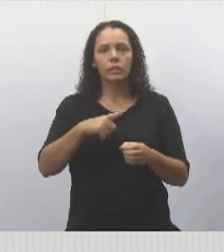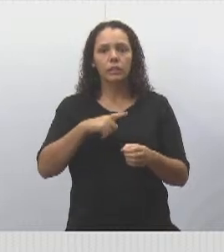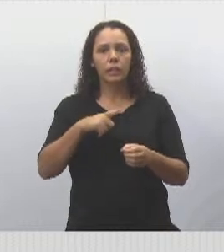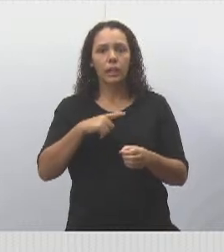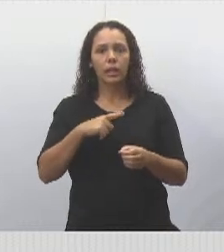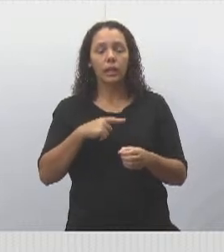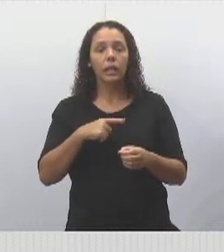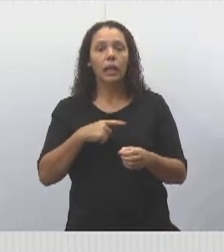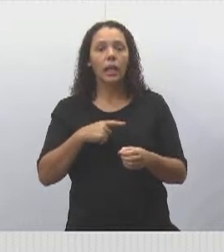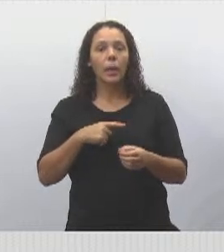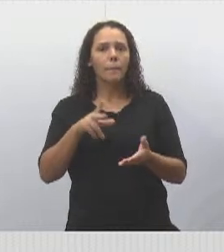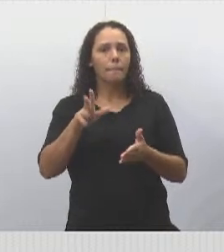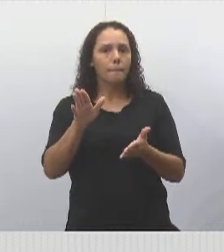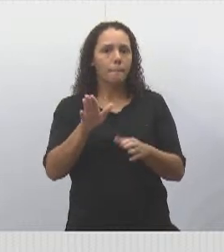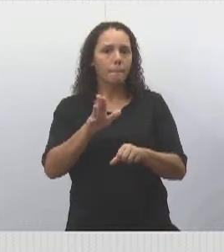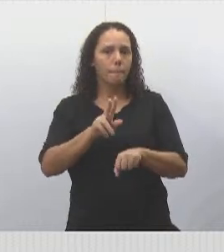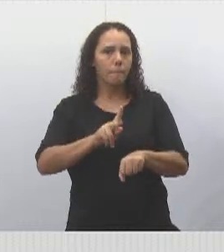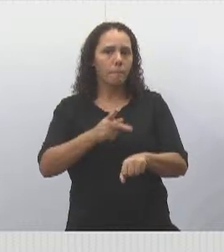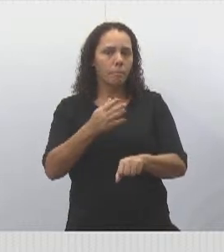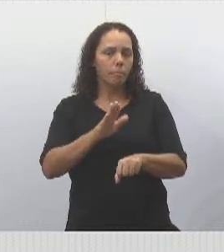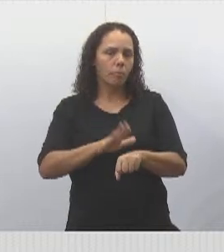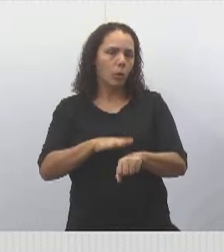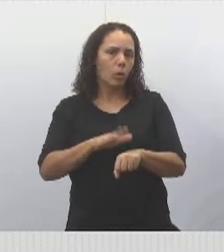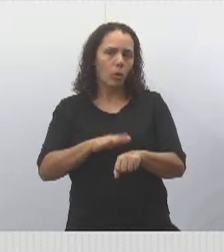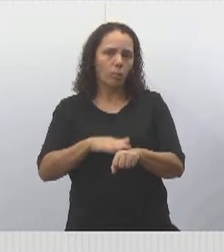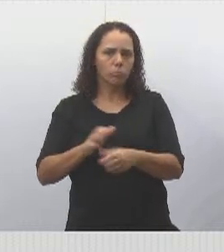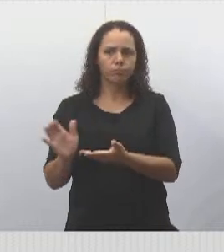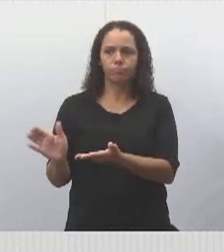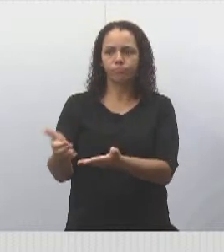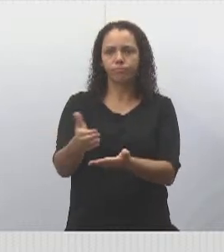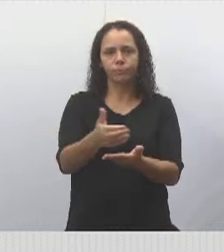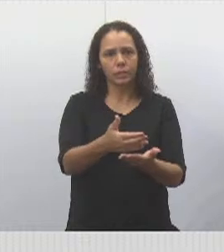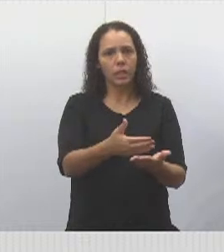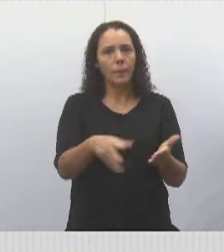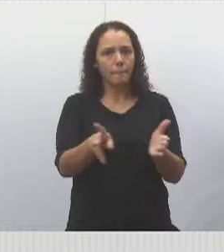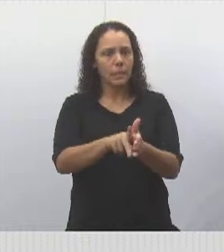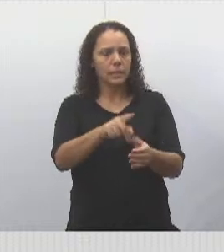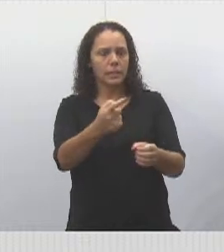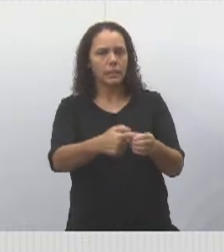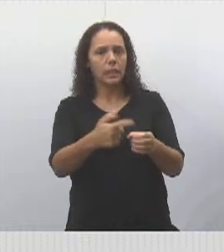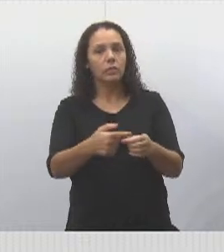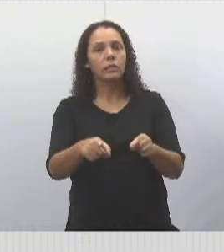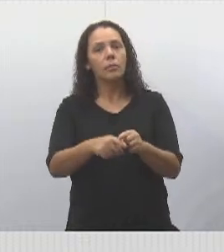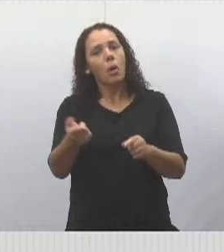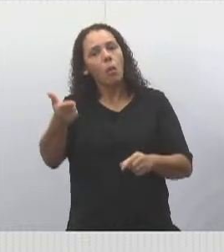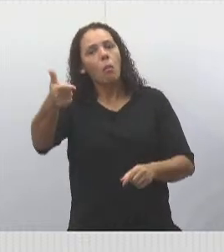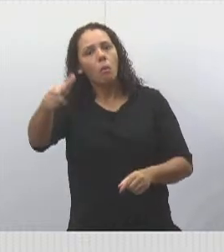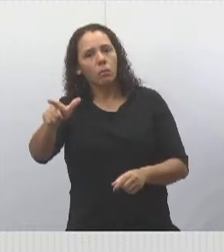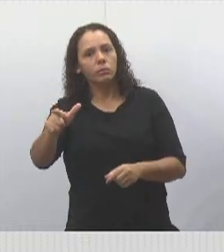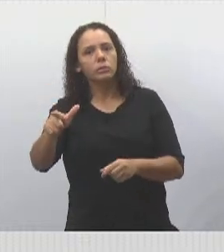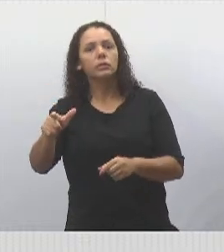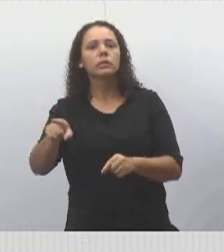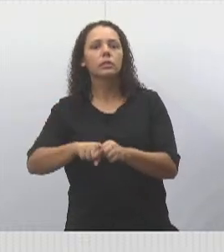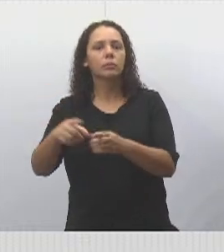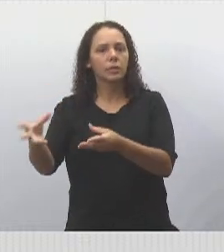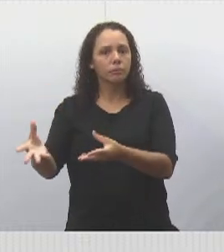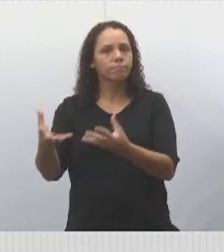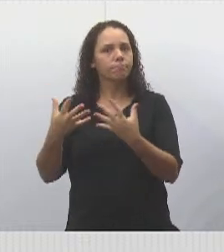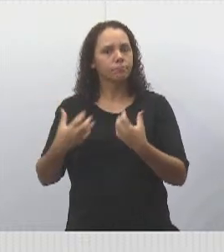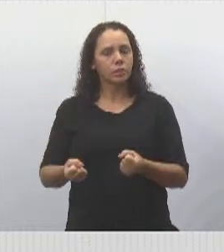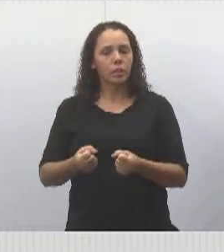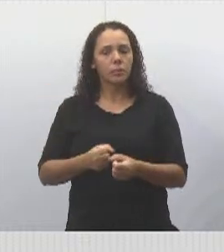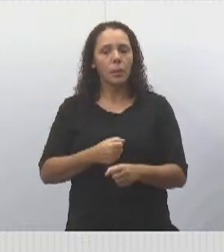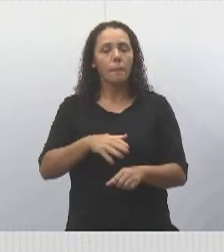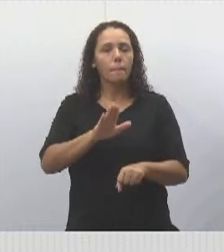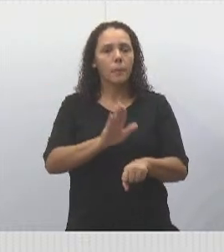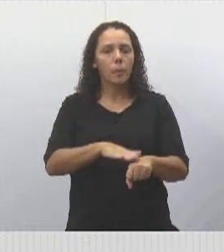quanto transferências de outros entes. Entre as receitas próprias, a gente tem a principal aqui, que é o ISS, que é um